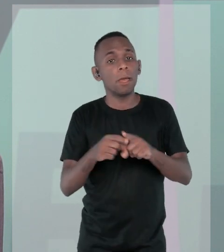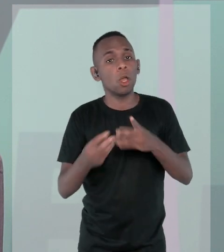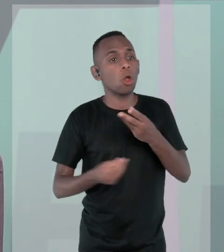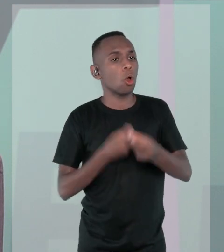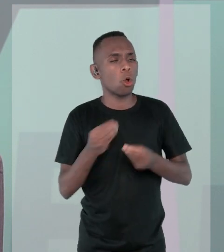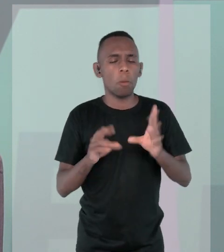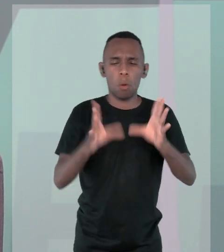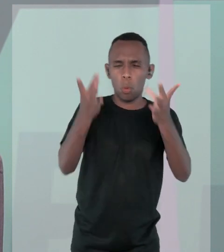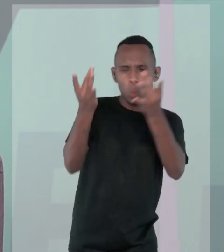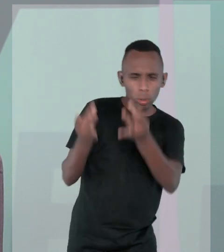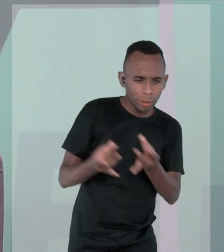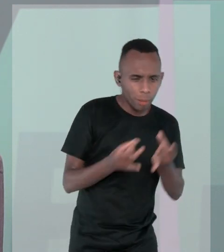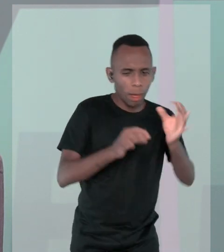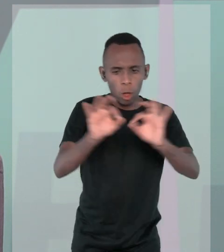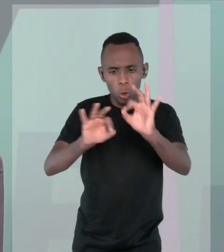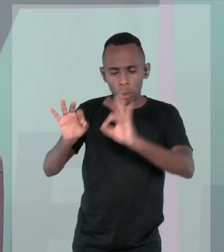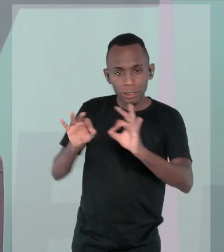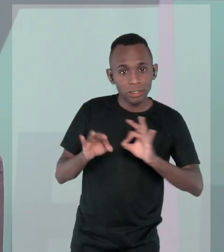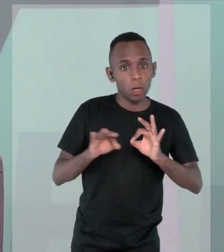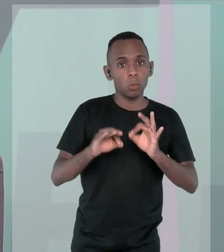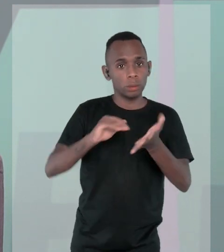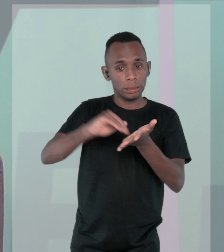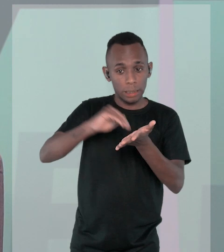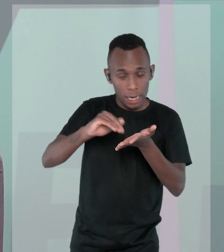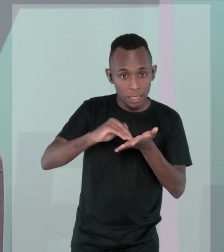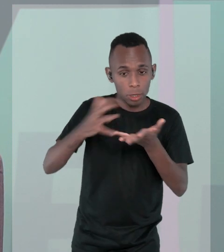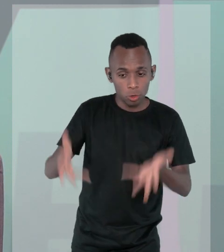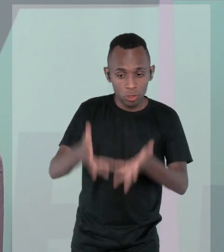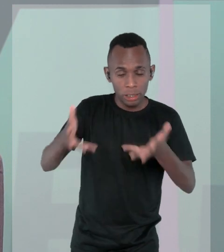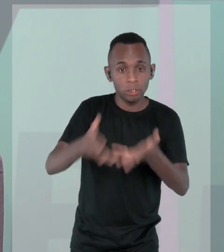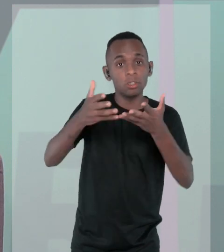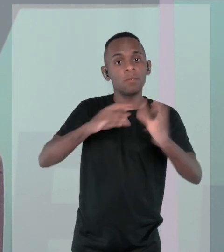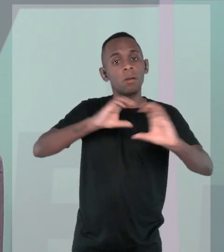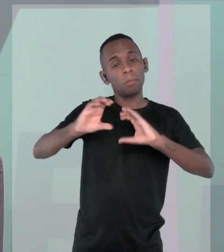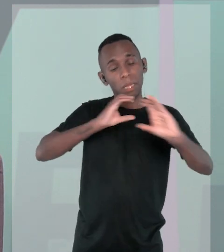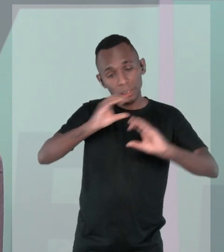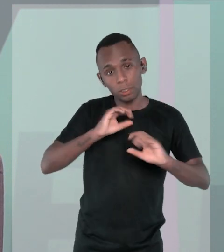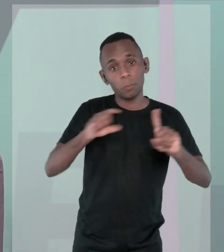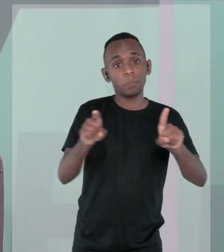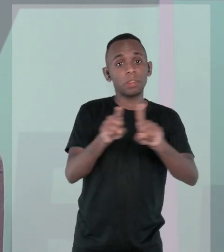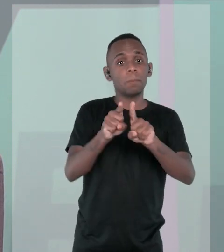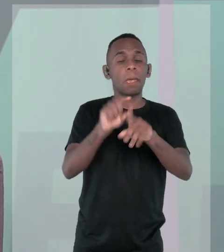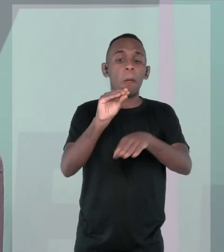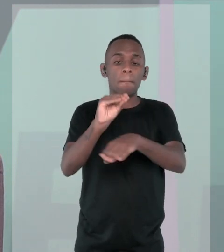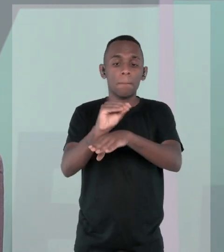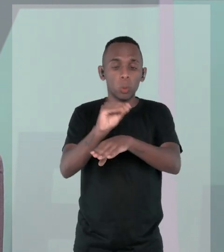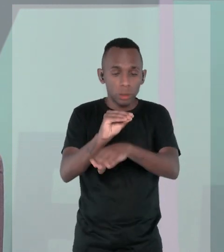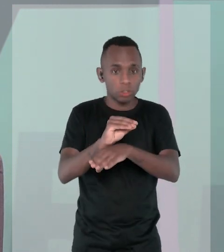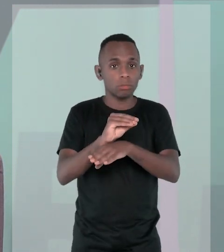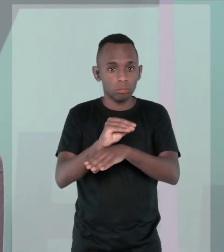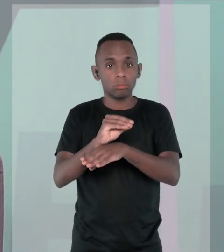do escritório influencia a qualidade da comunicação, o tanto que proteger